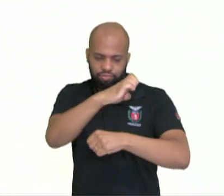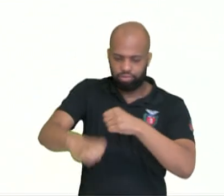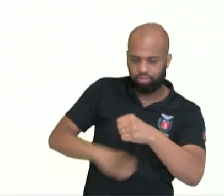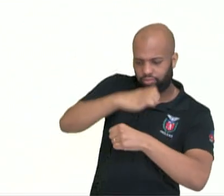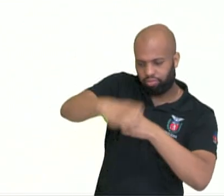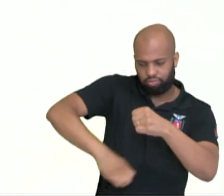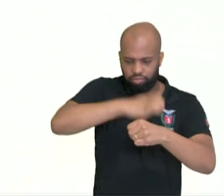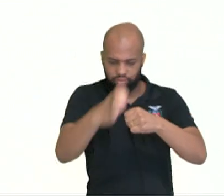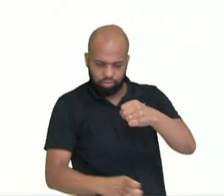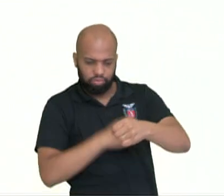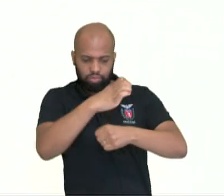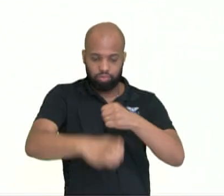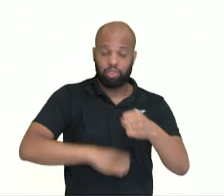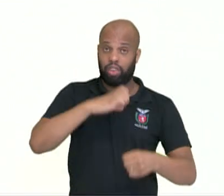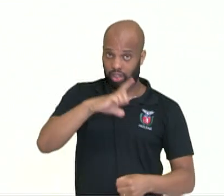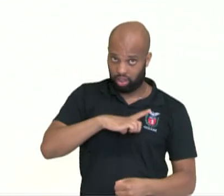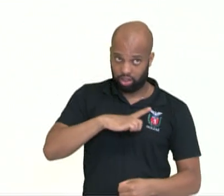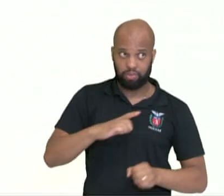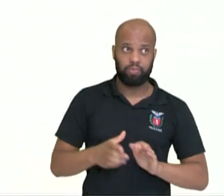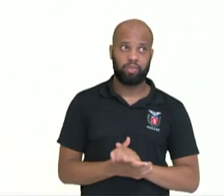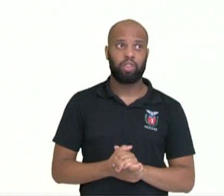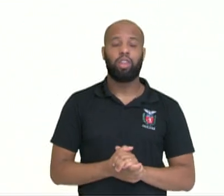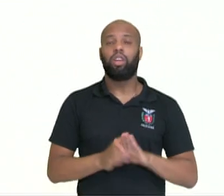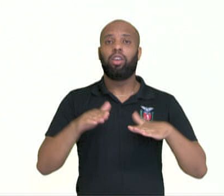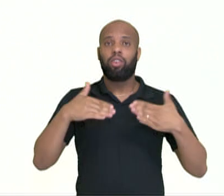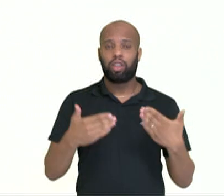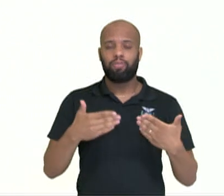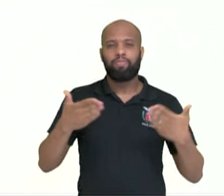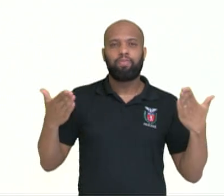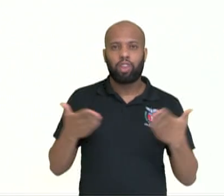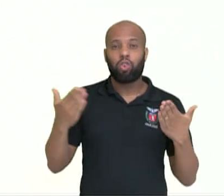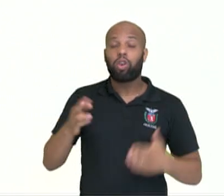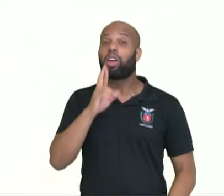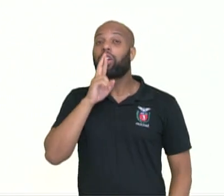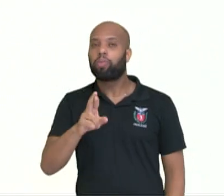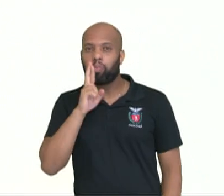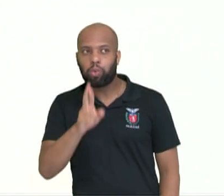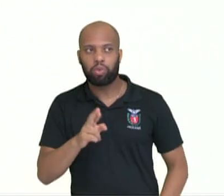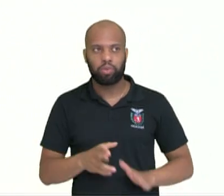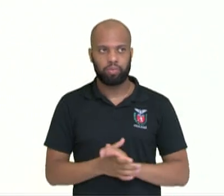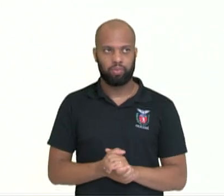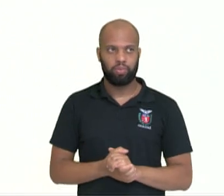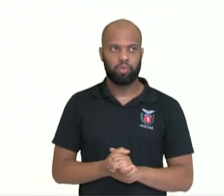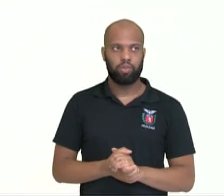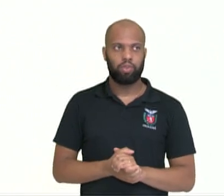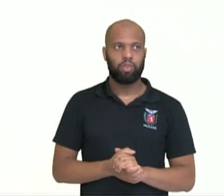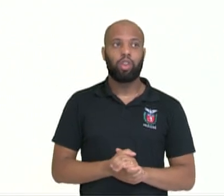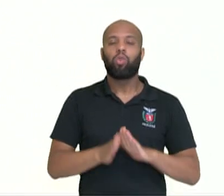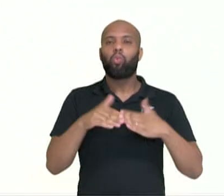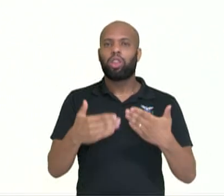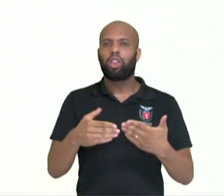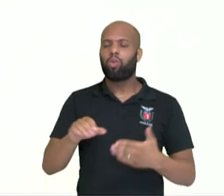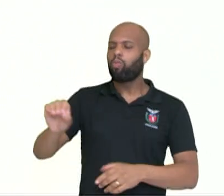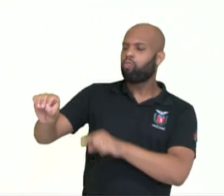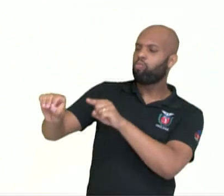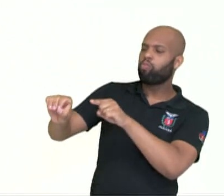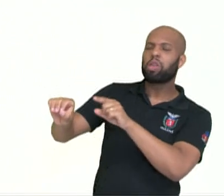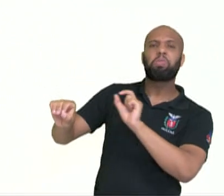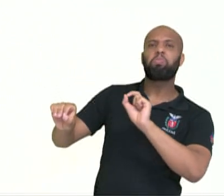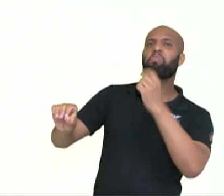orbitando esse núcleo, que é a eletrosfera. Vamos lá, vamos responder. Na prática, a esfera sofreu.